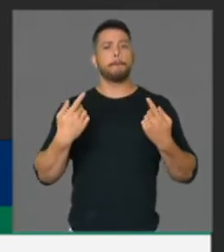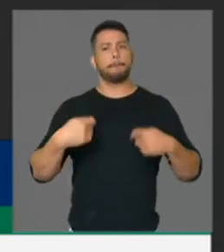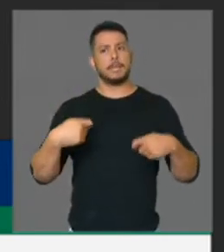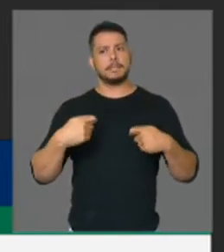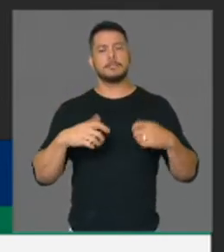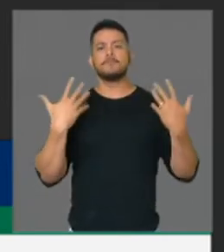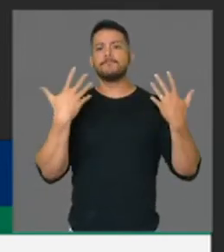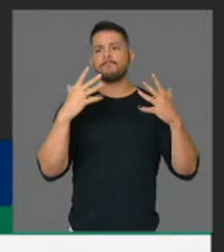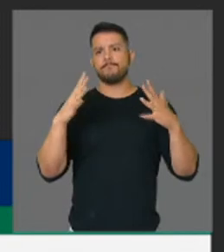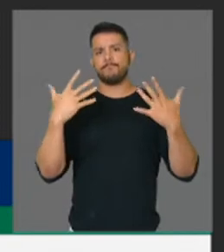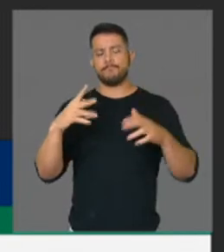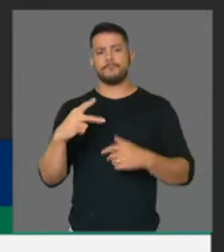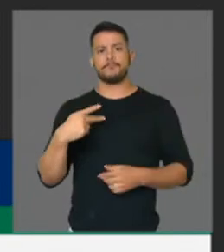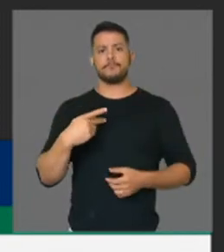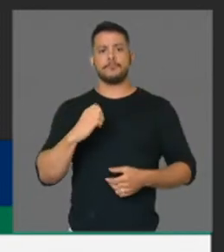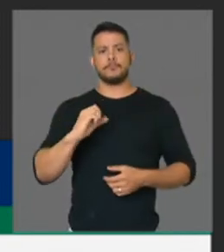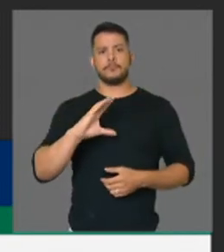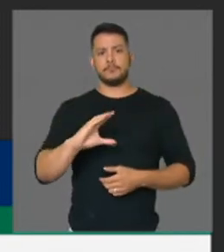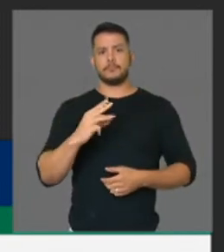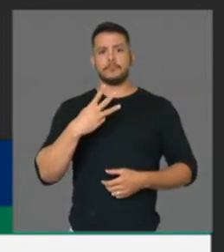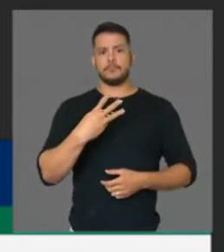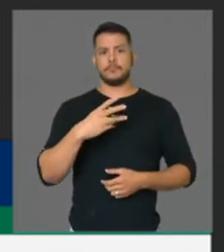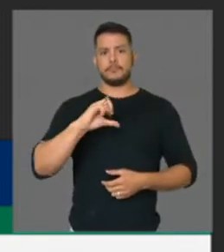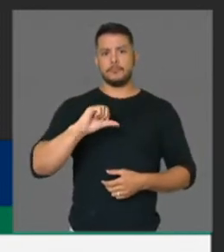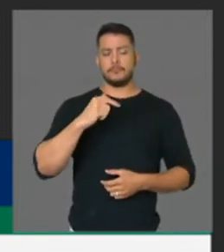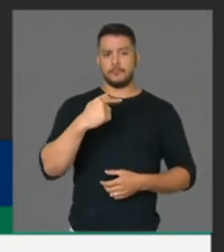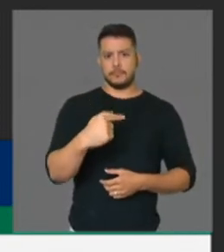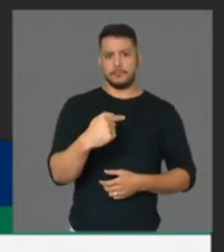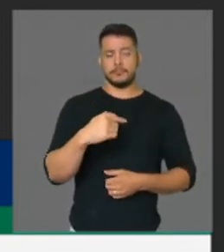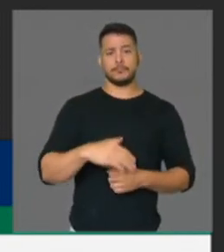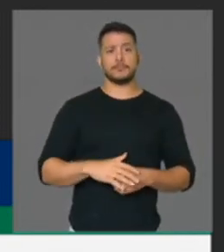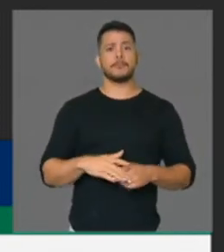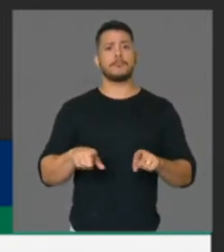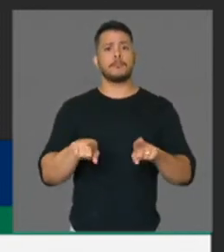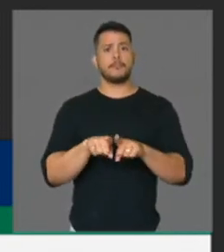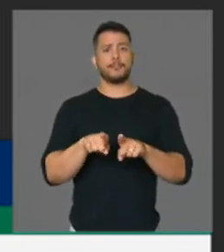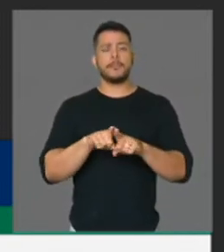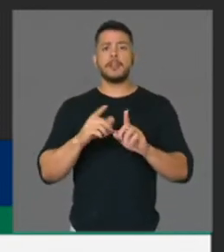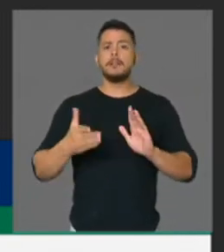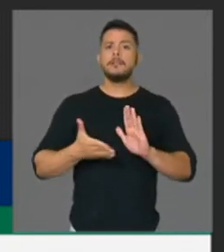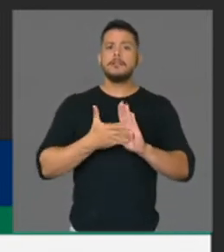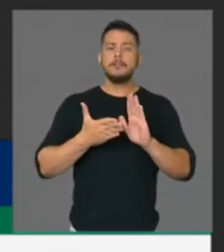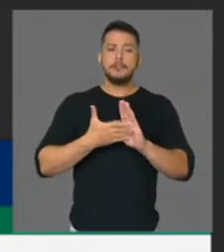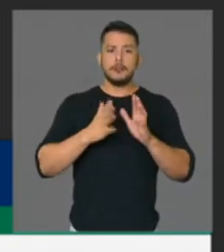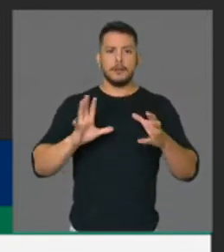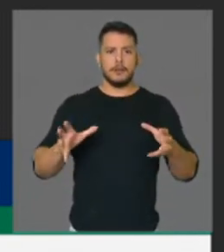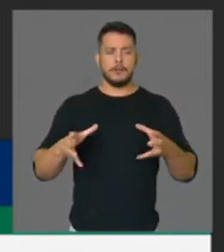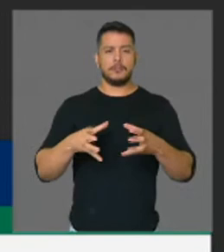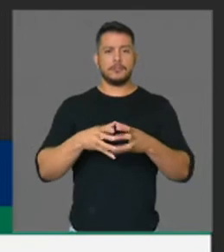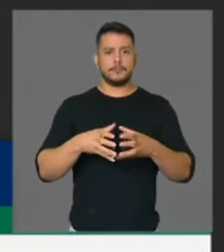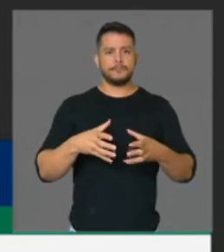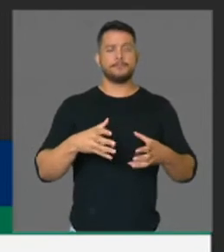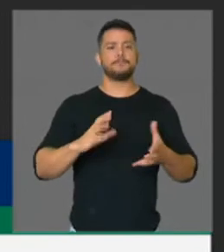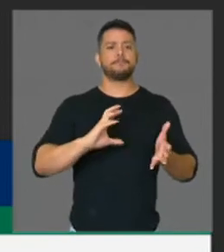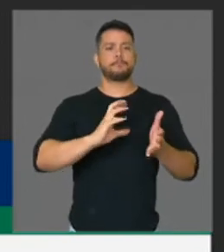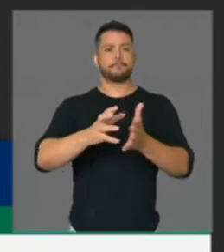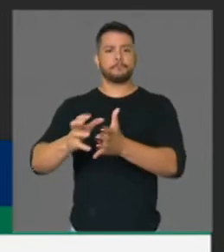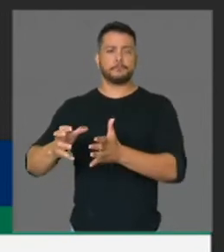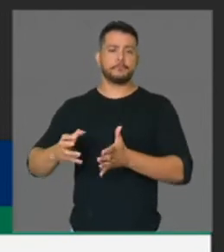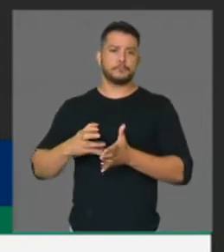PEC 397. Parabenizo os colegas de bancada que participaram da construção desse